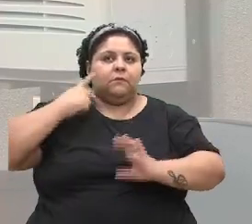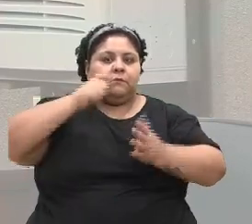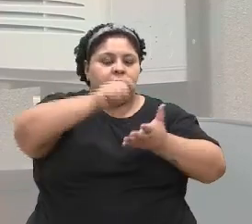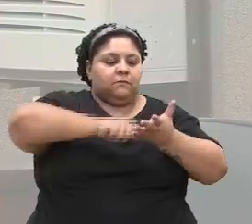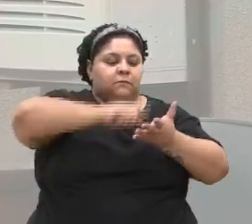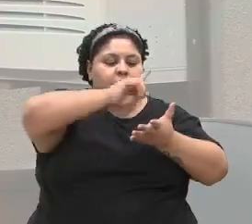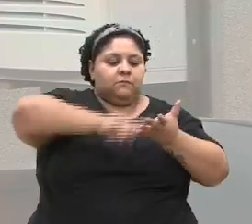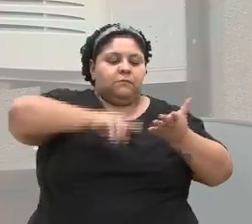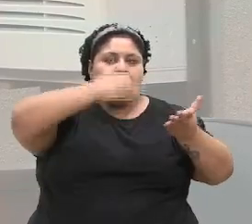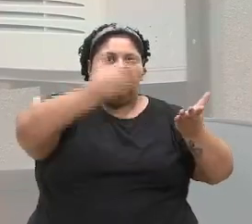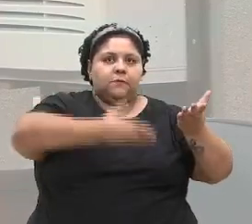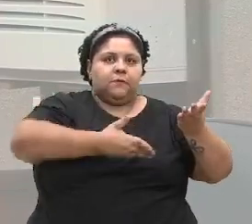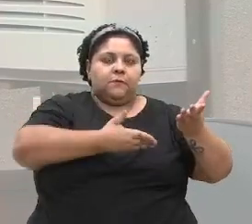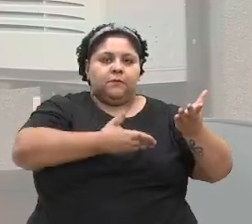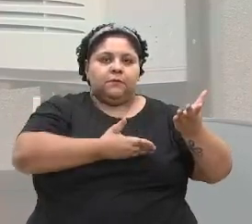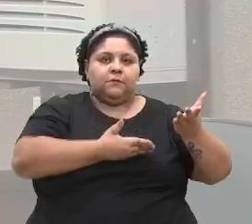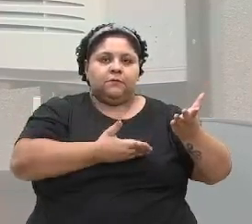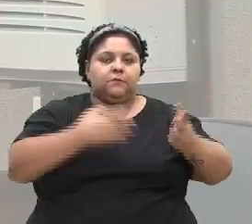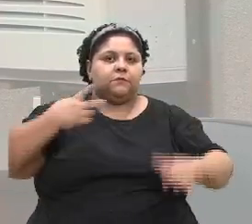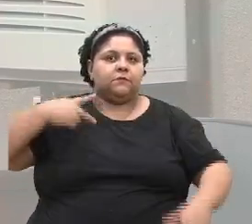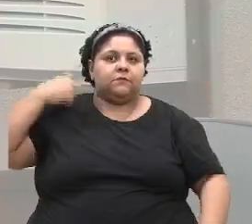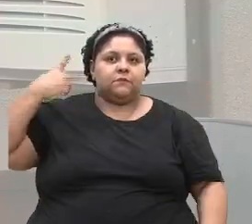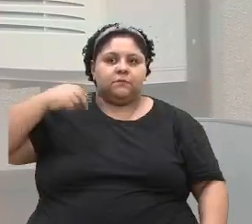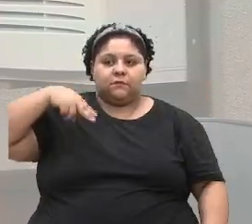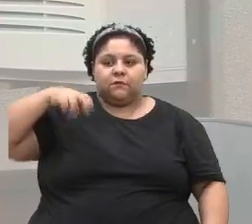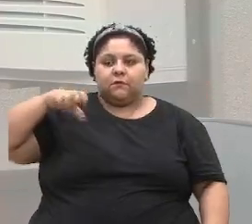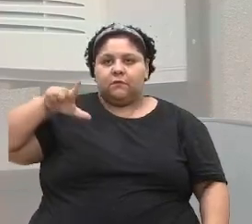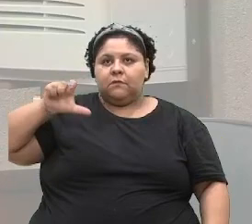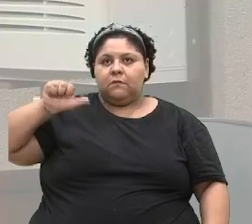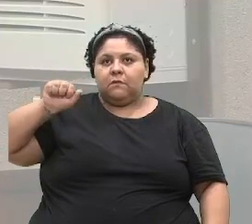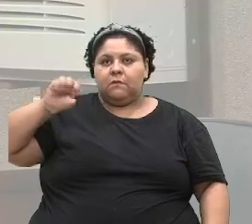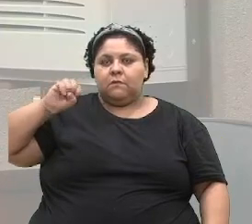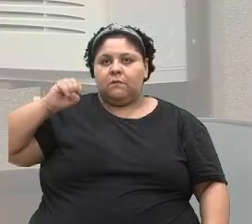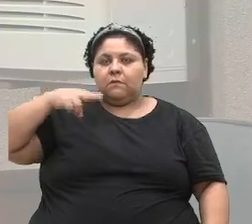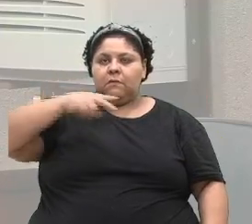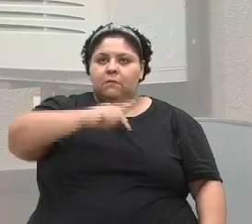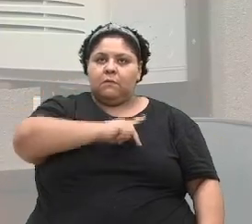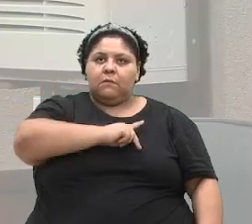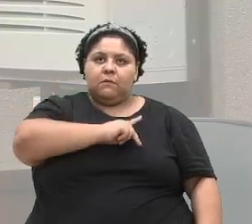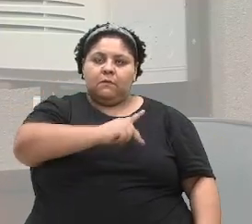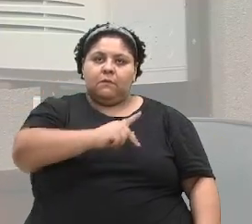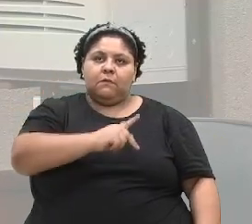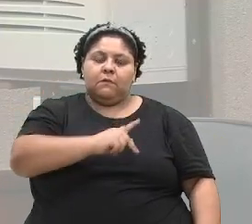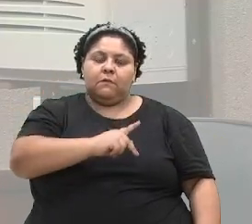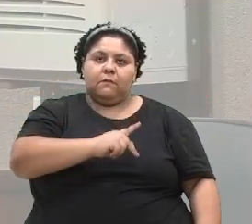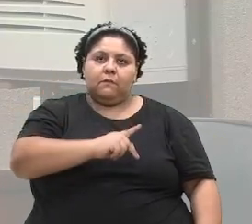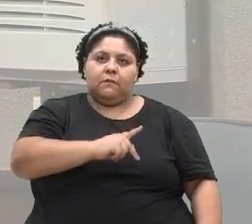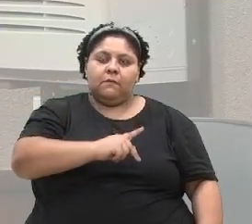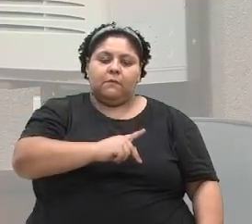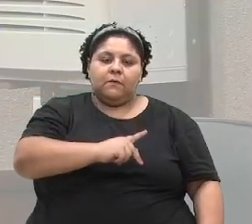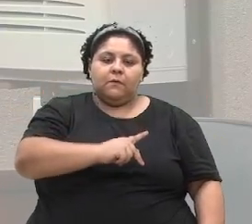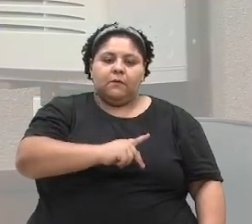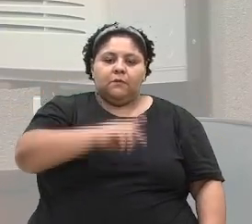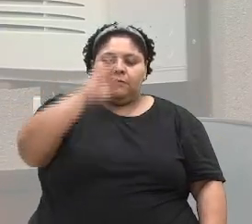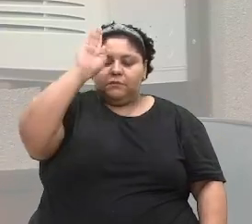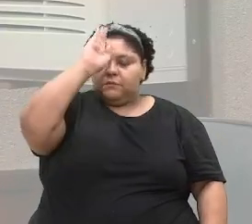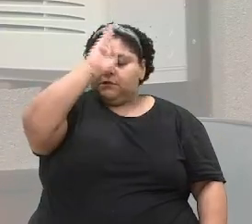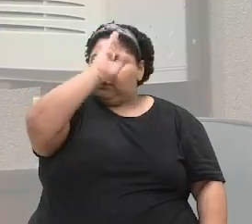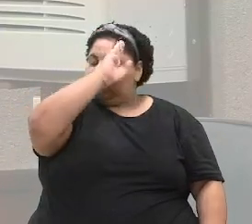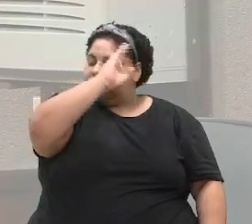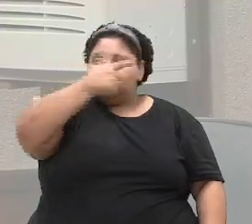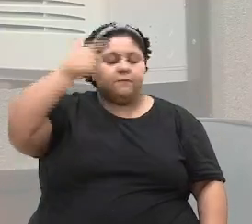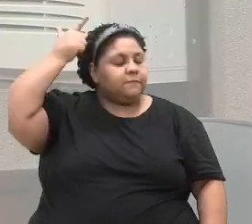este documento vereador Nelson Ascioli, presidente, vereador Adriano Bressan, vereador Lucas